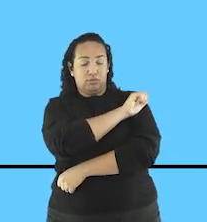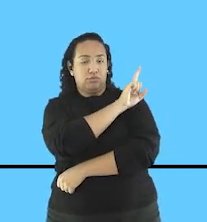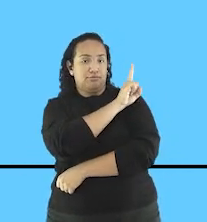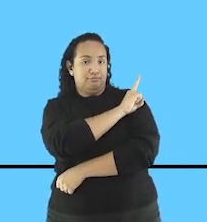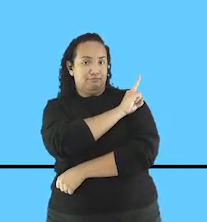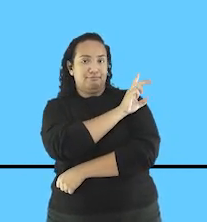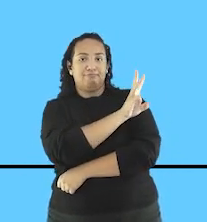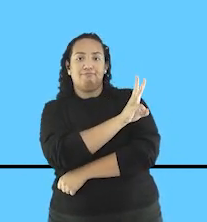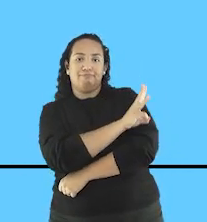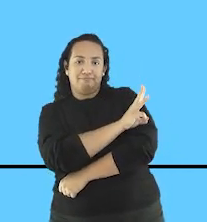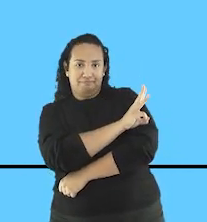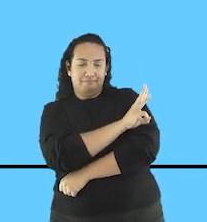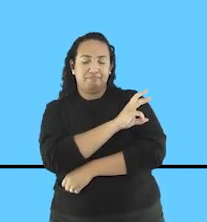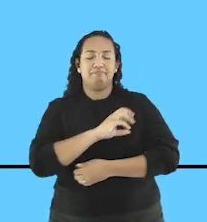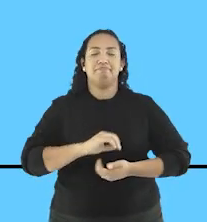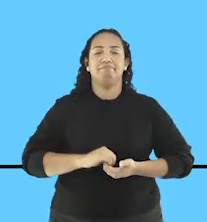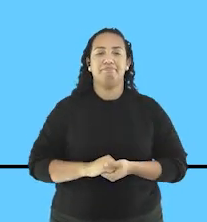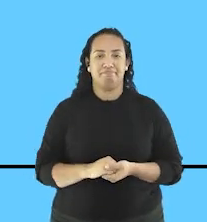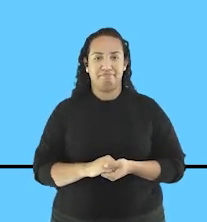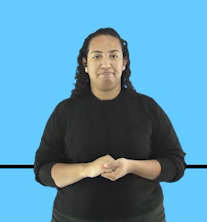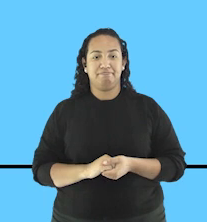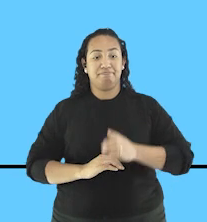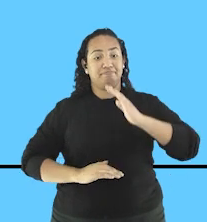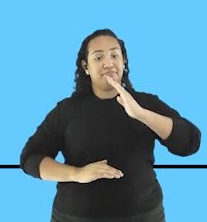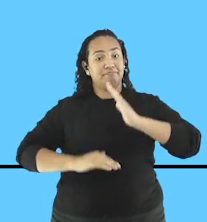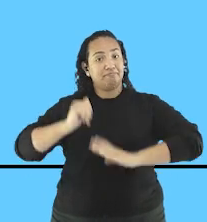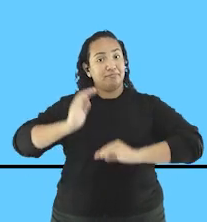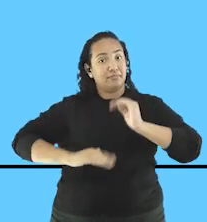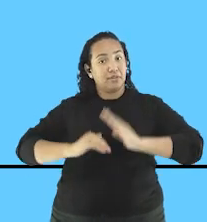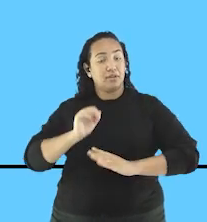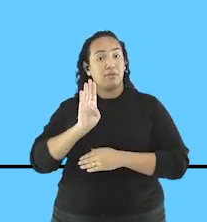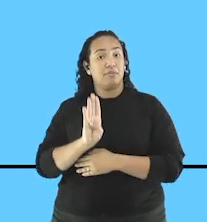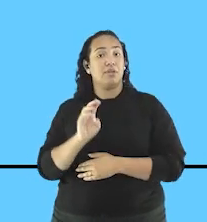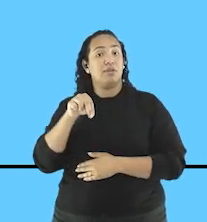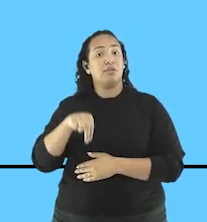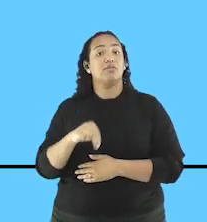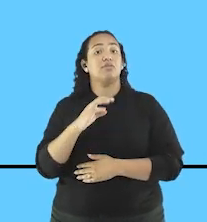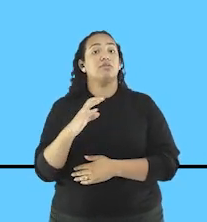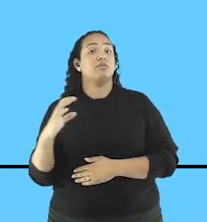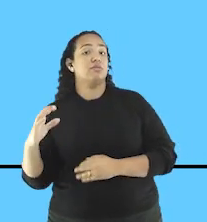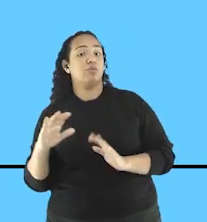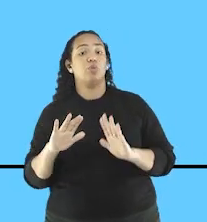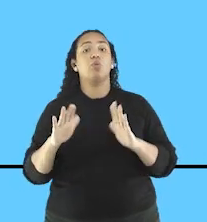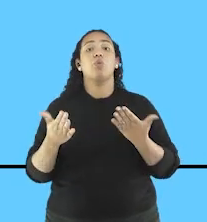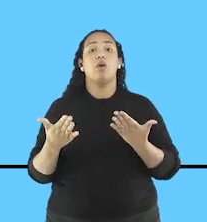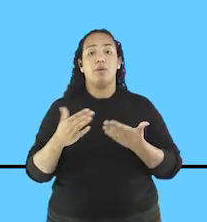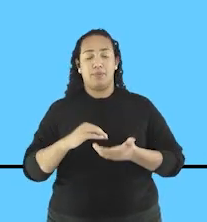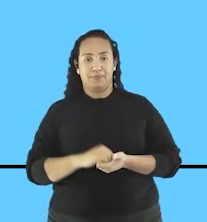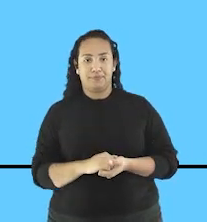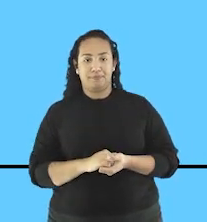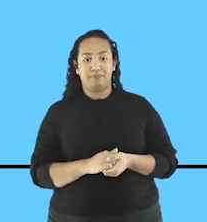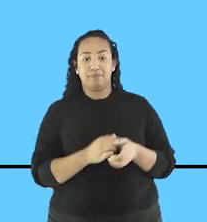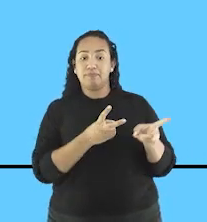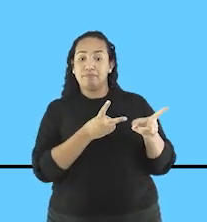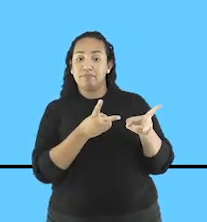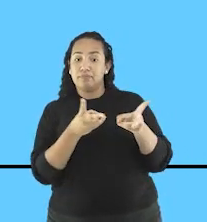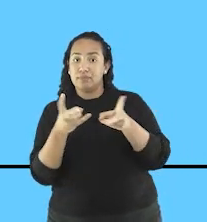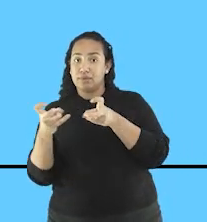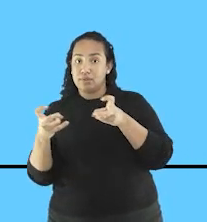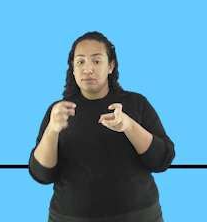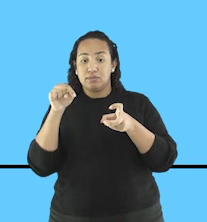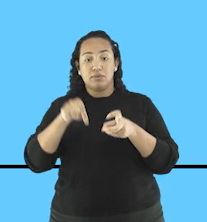do primeiro ao terceiros anos do ensino fundamental. Trabalhe a habilidade da BNCC, reconhecer o